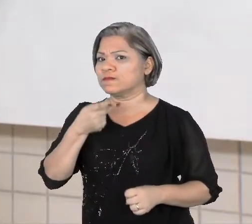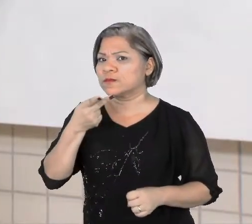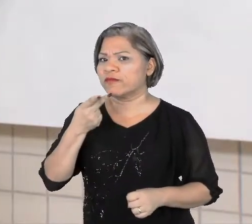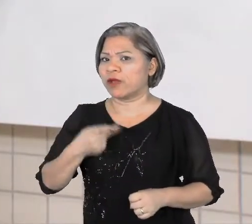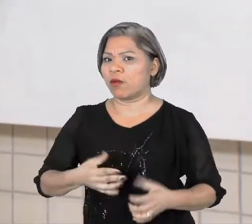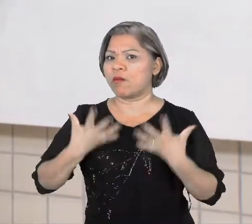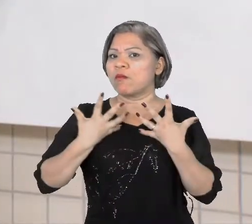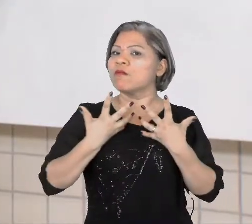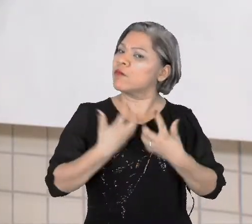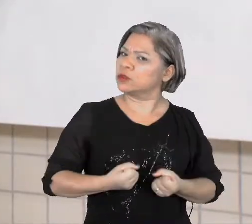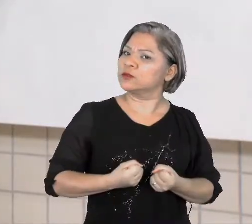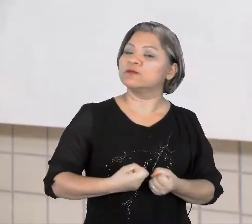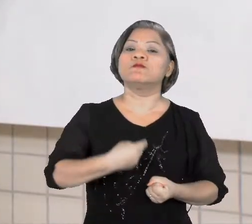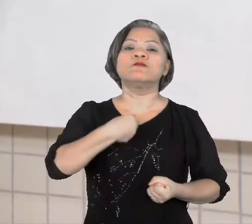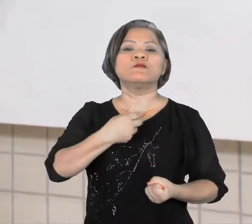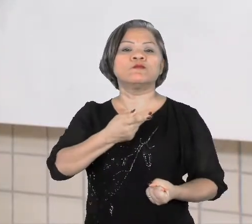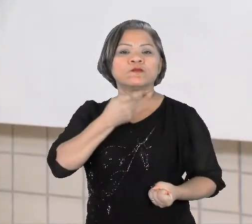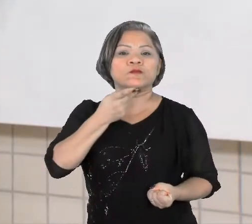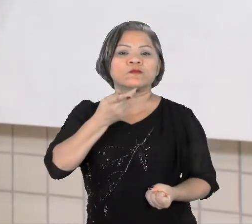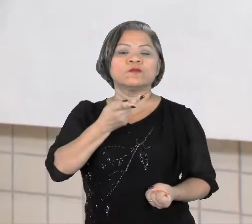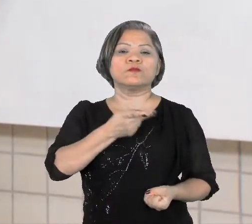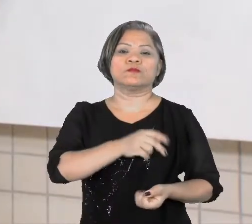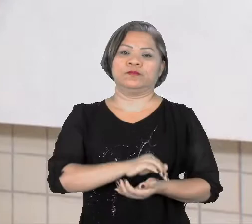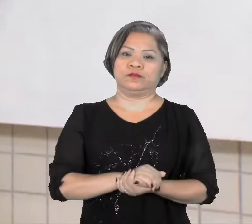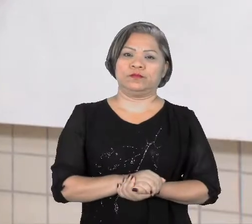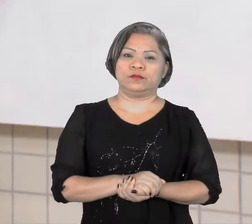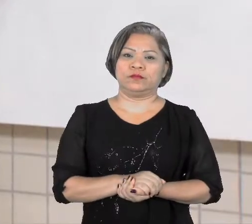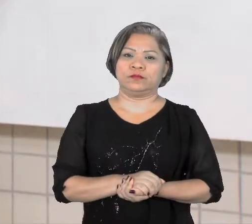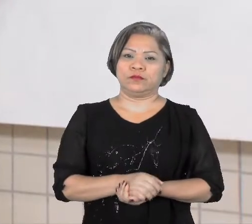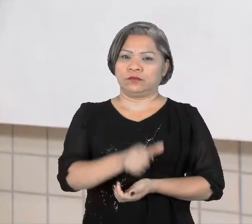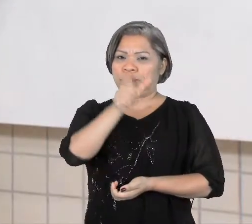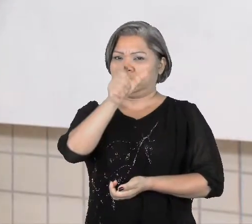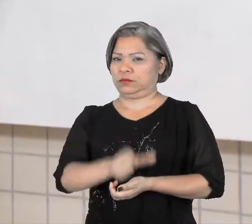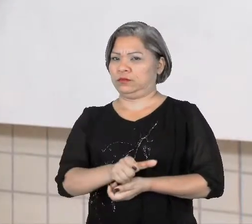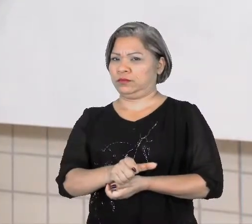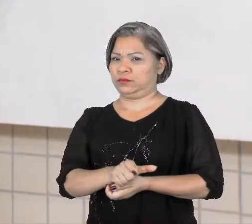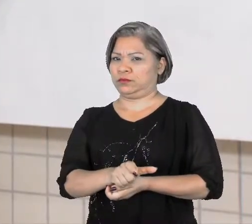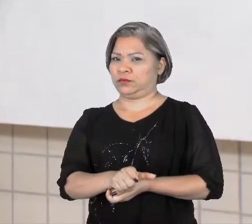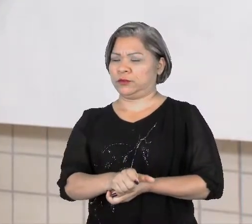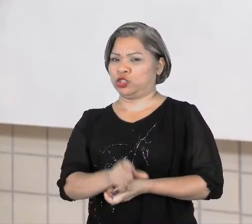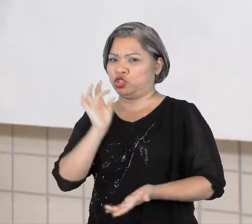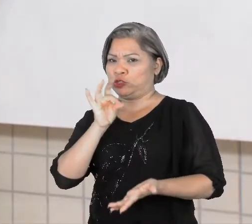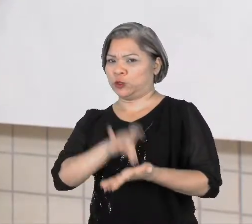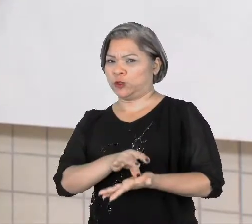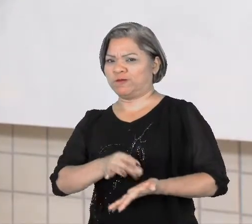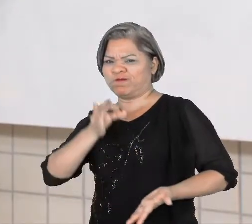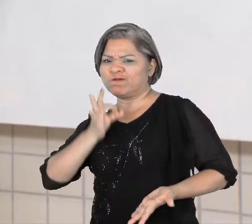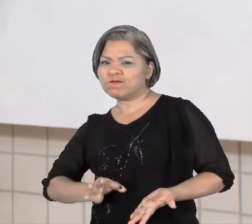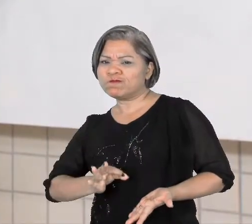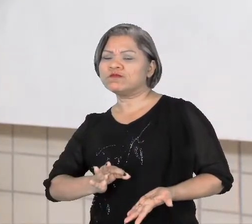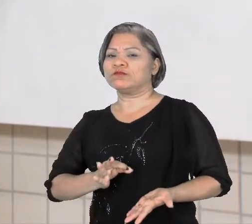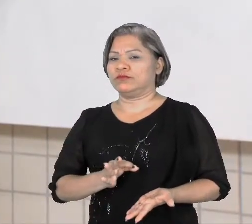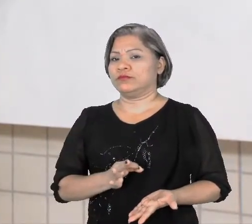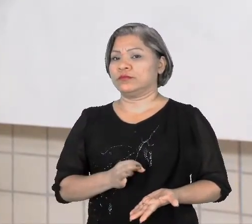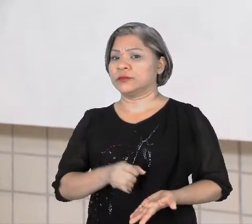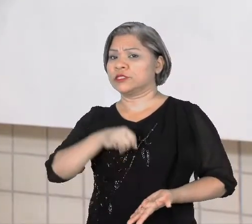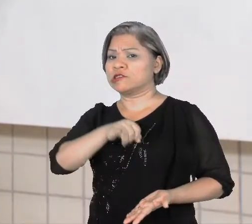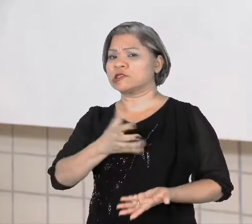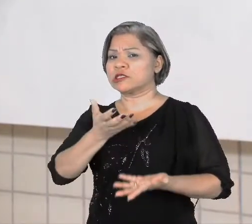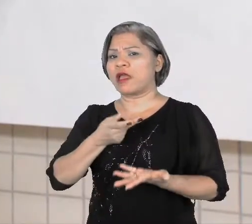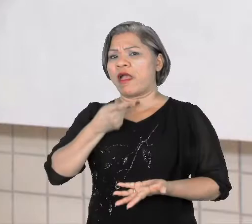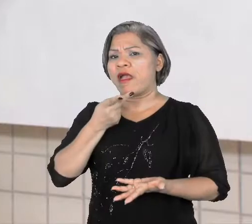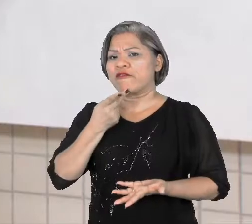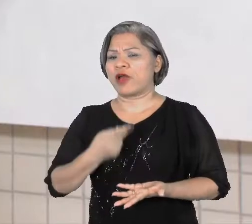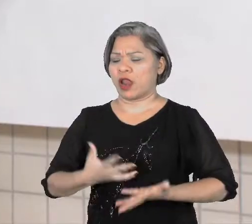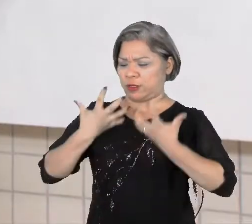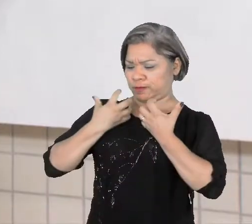assuma, eu falei, seja correto. Se você quer falar alguma coisa,